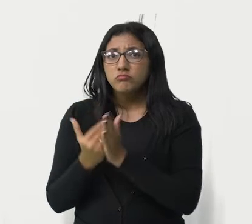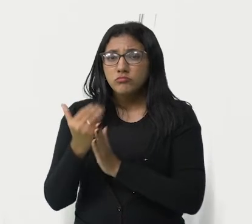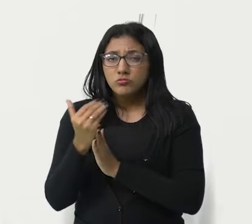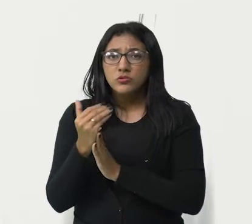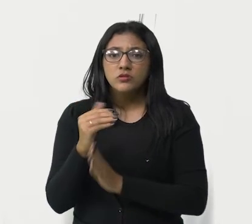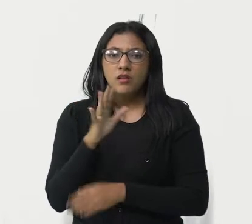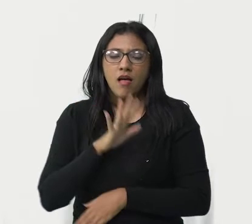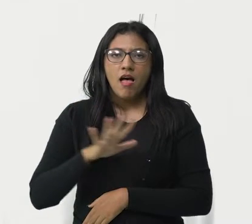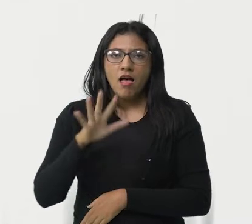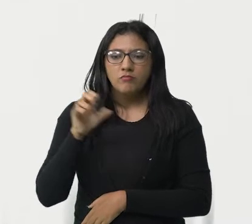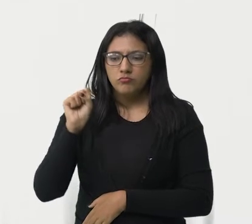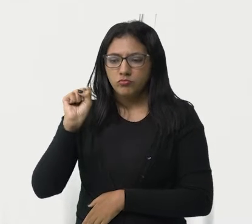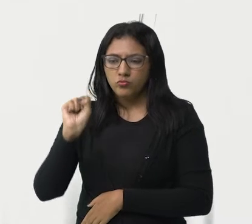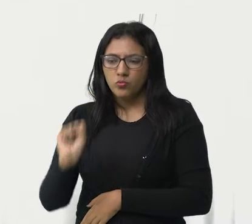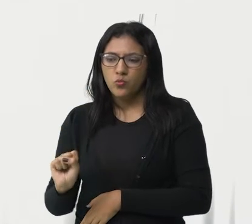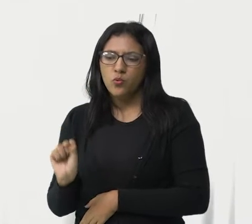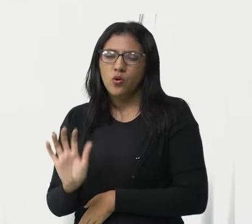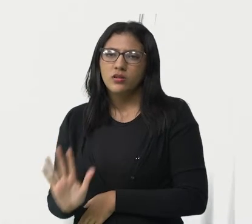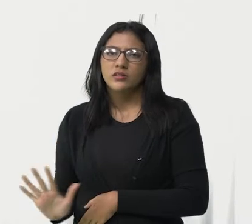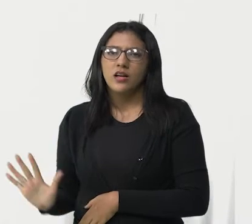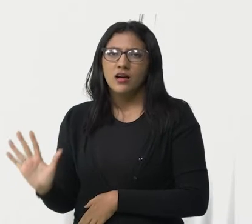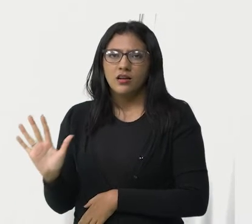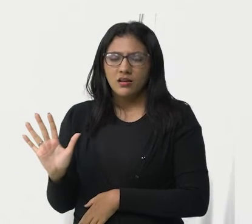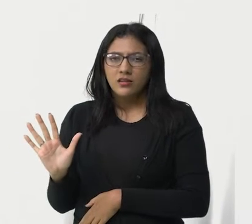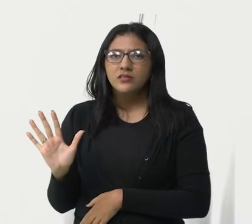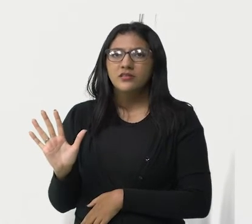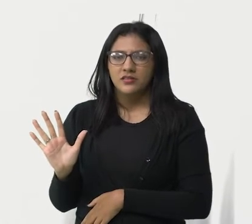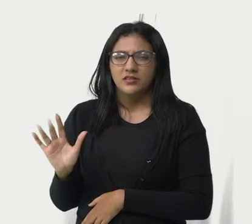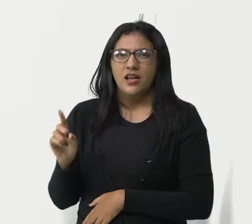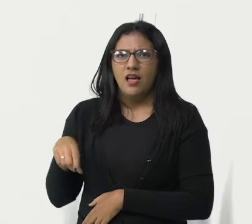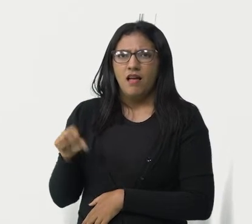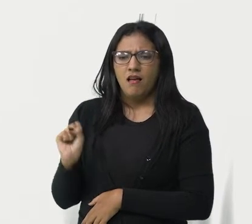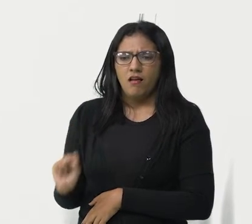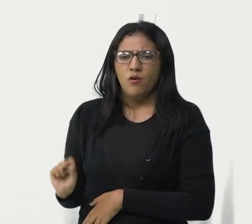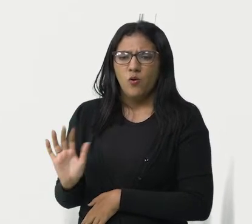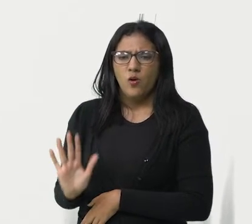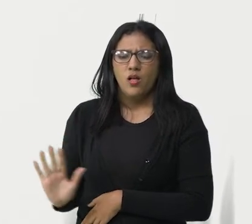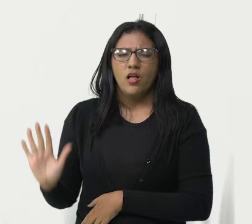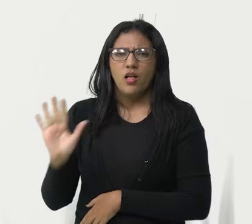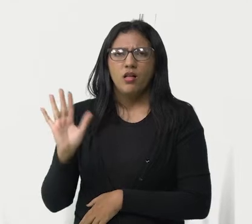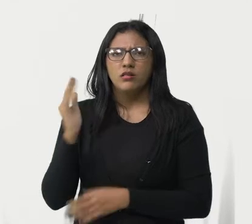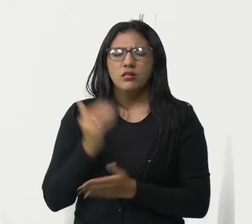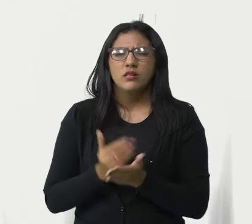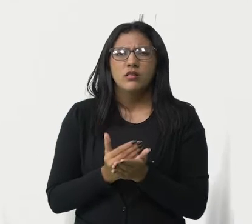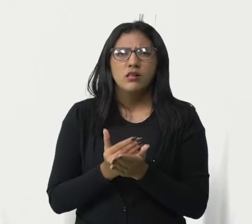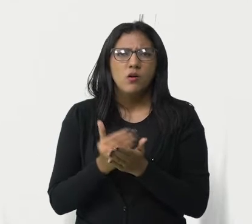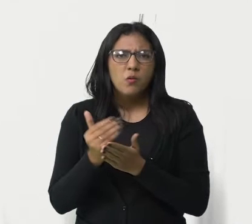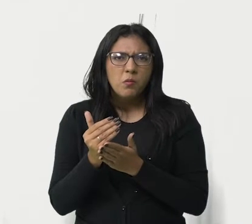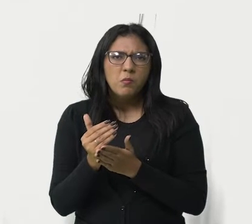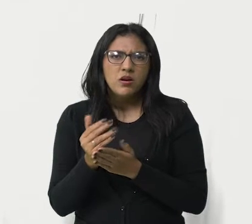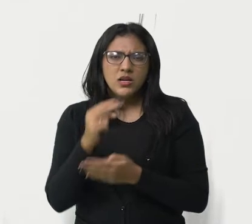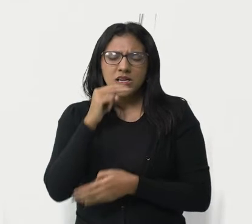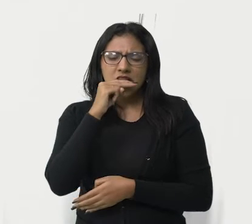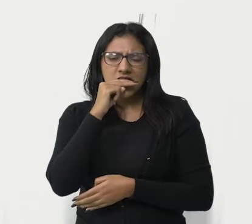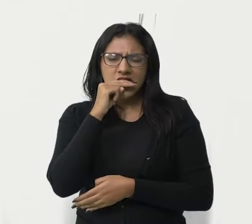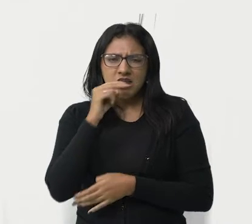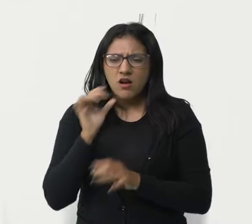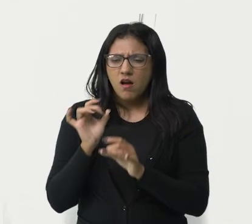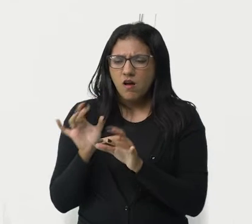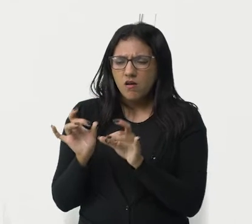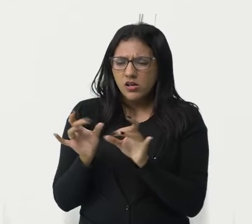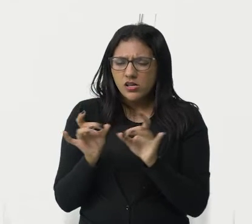região do Sudeste, ok? Então, essa atividade da produção da cana-de-açúcar,